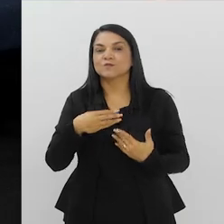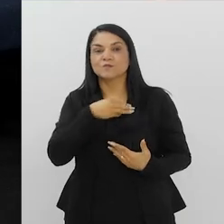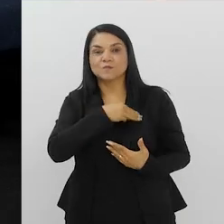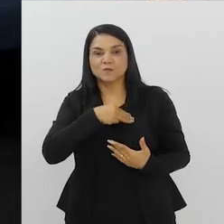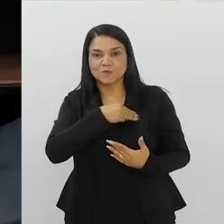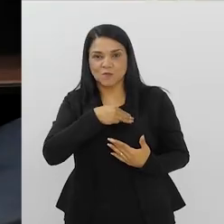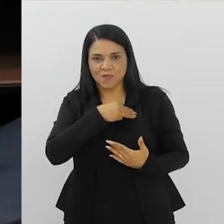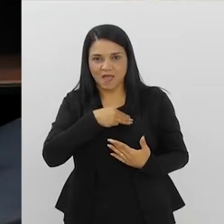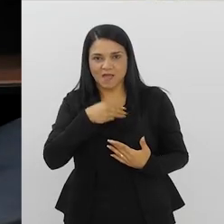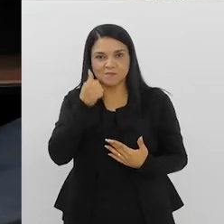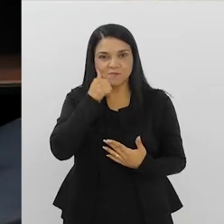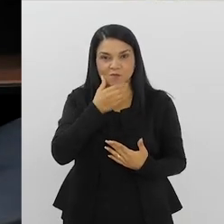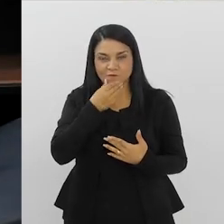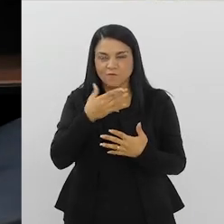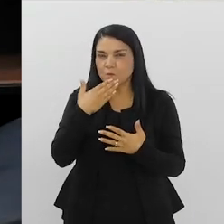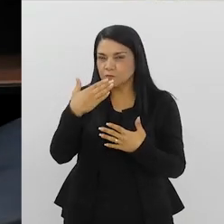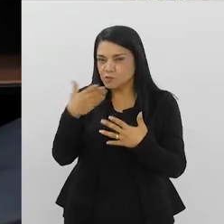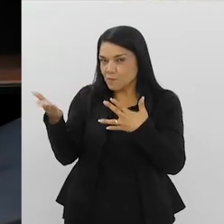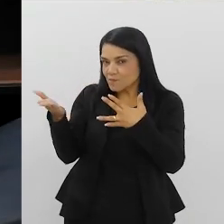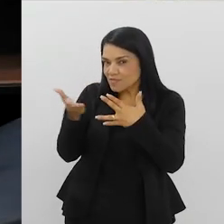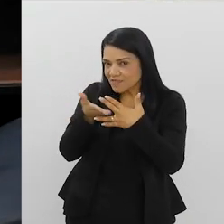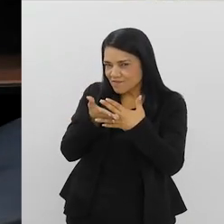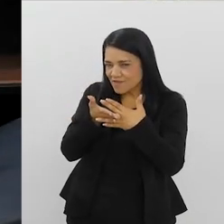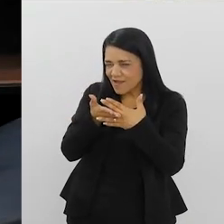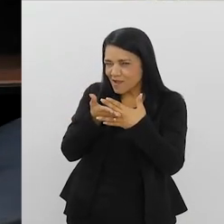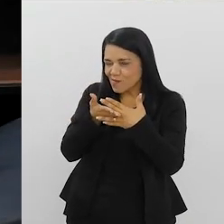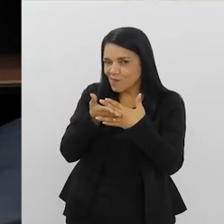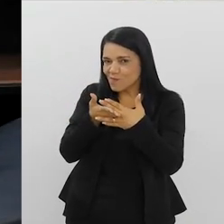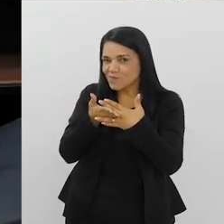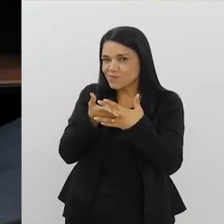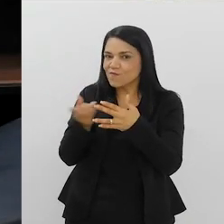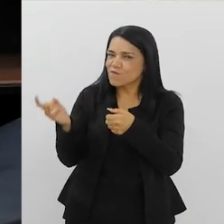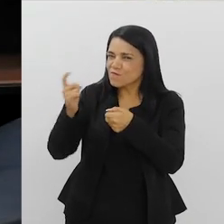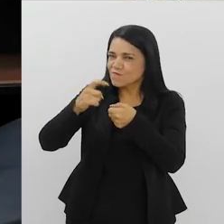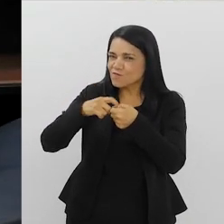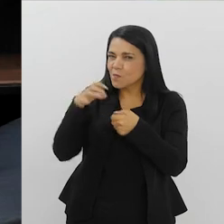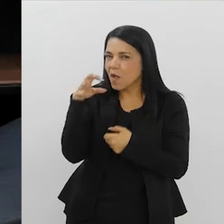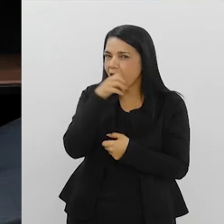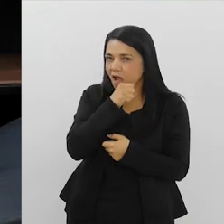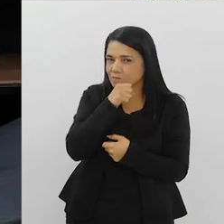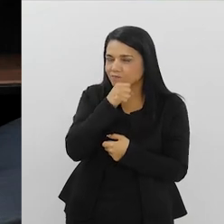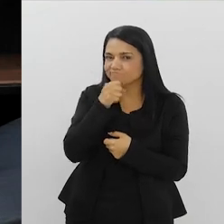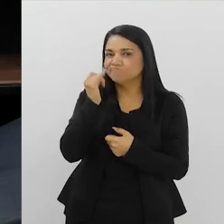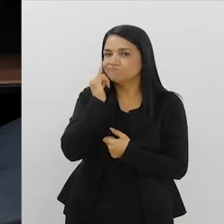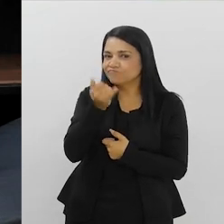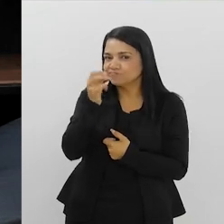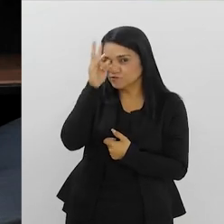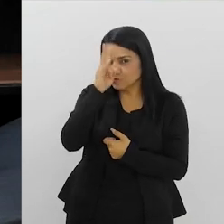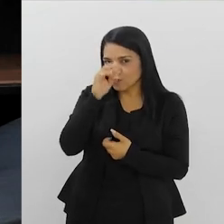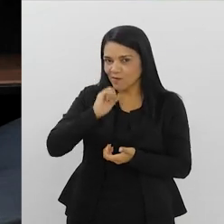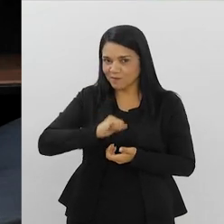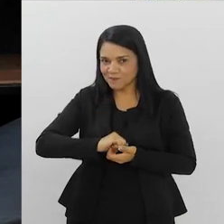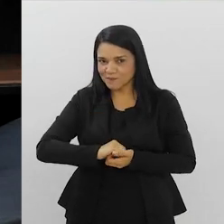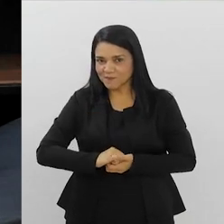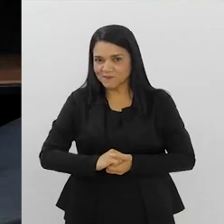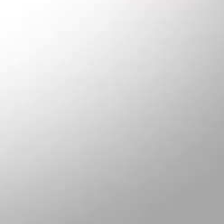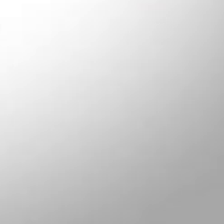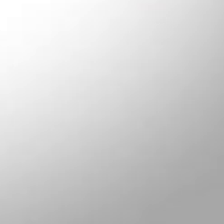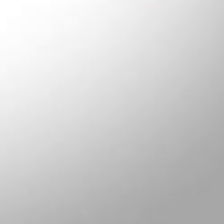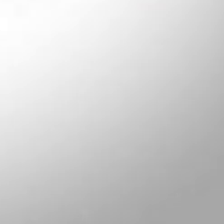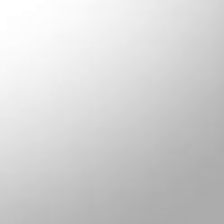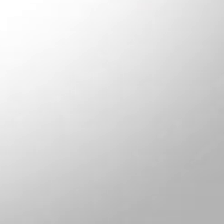tá bom nós vamos a um intervalo rapidinho e voltamos com você contando essa história para nós tá